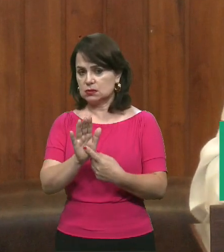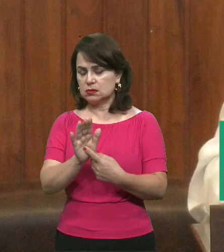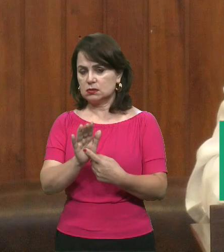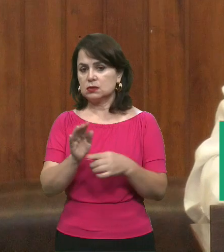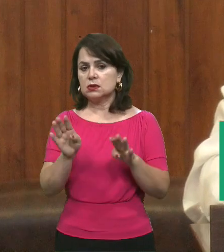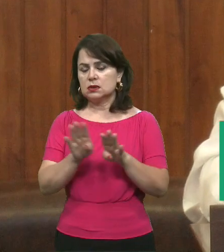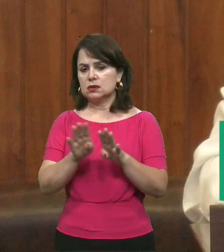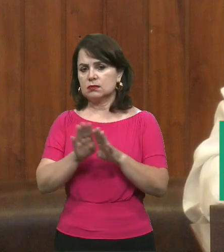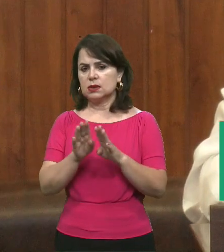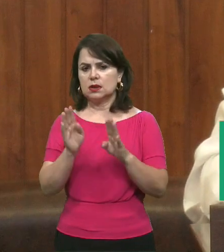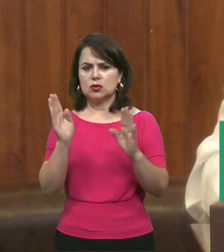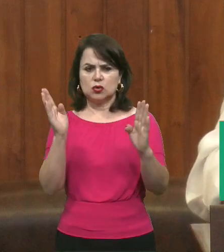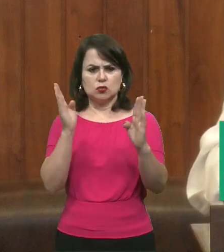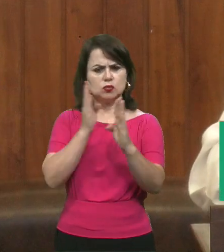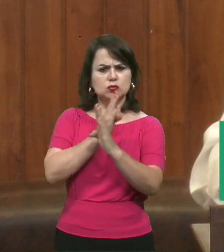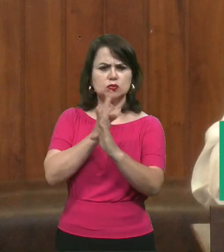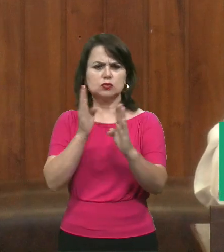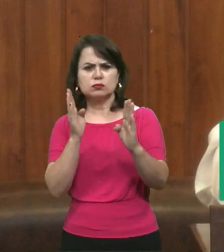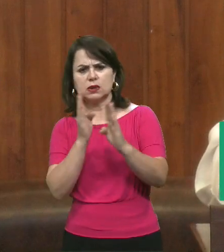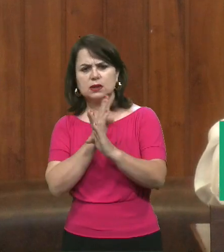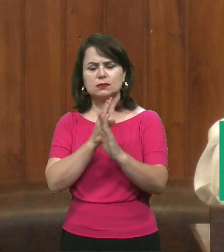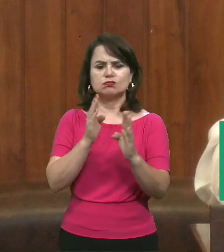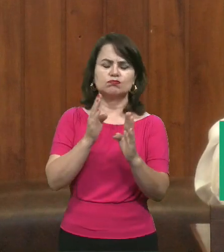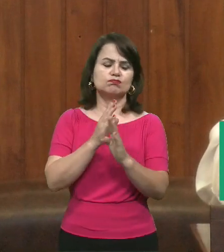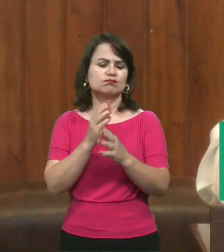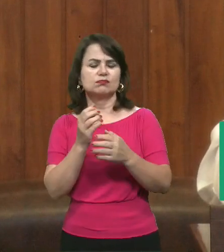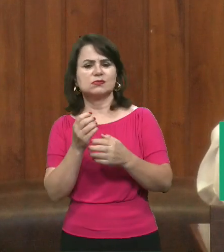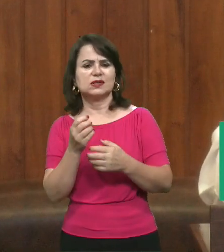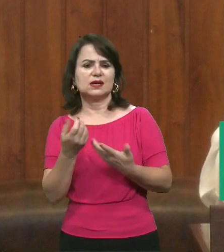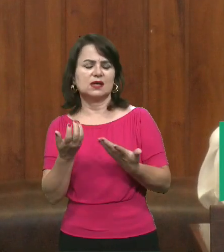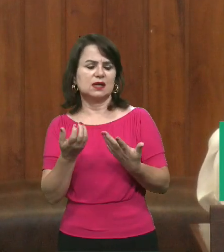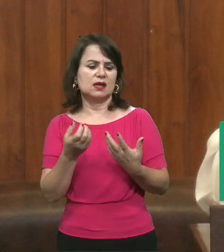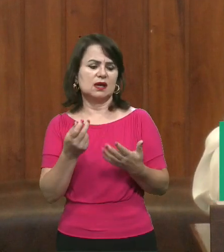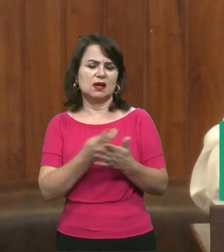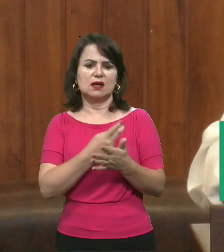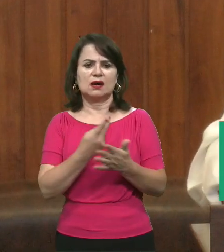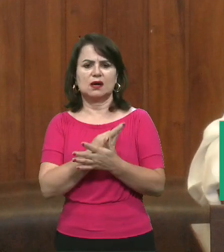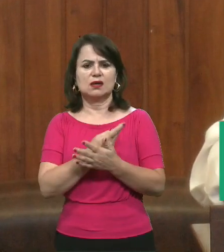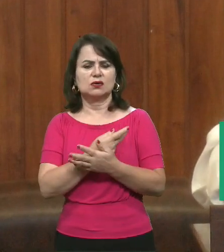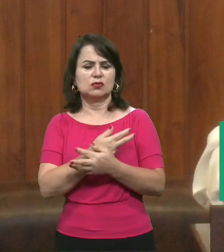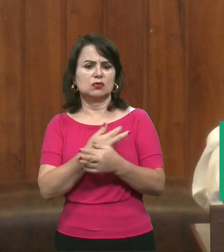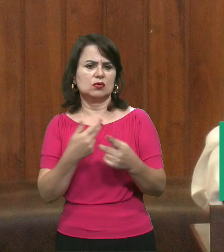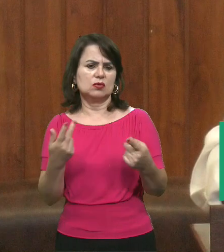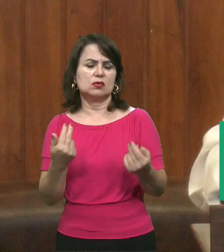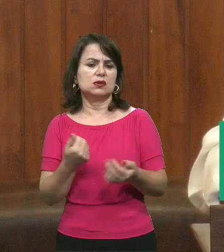Suspeita de irregularidades, informações. Só com o mandato de segurança, a